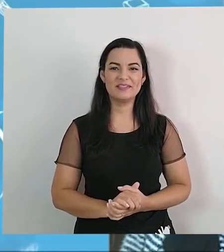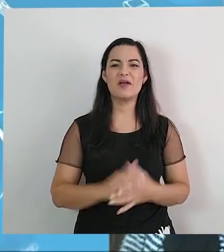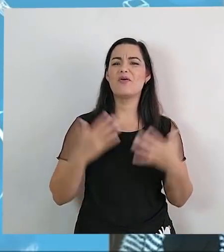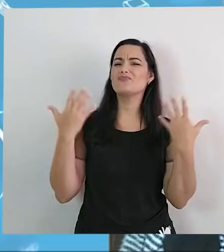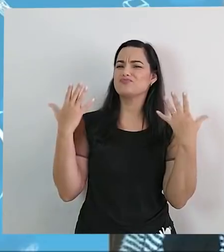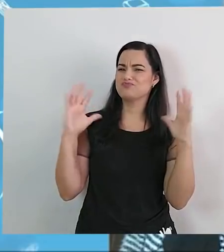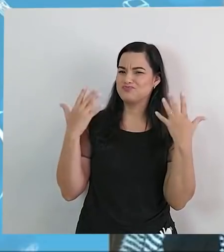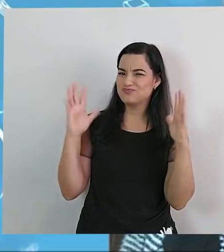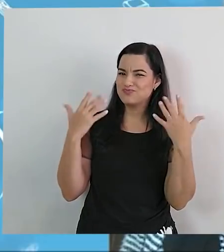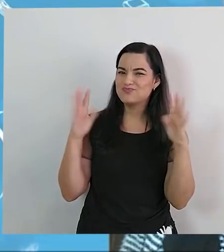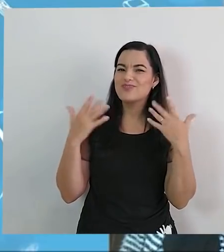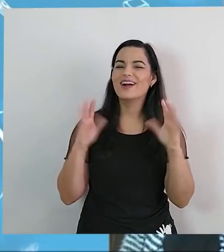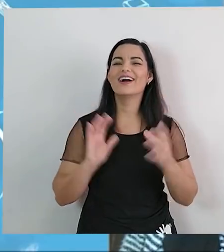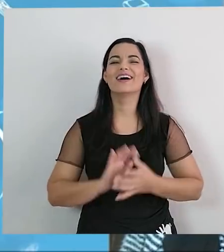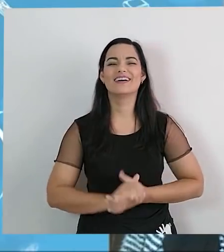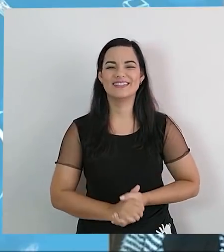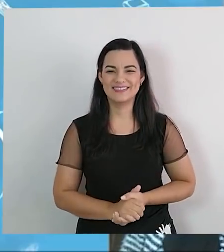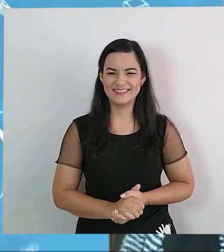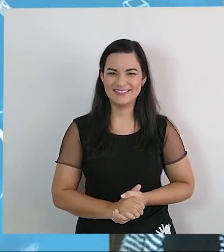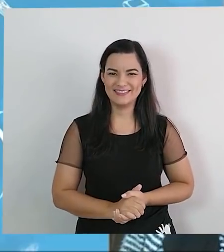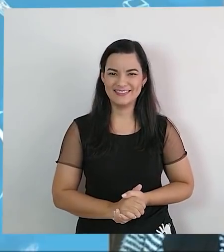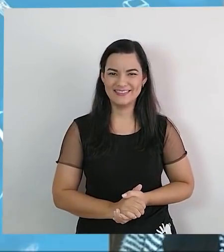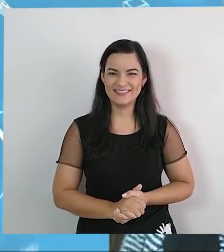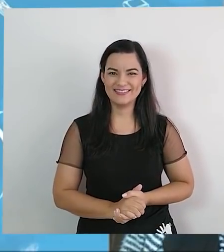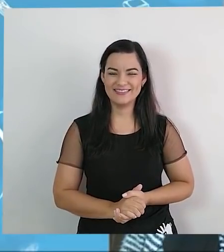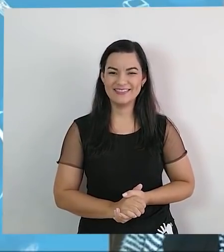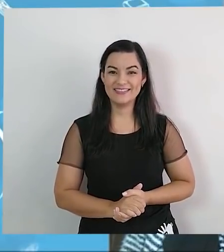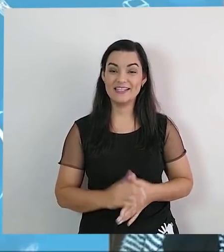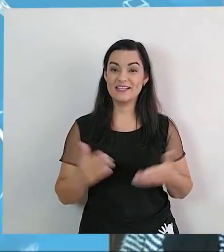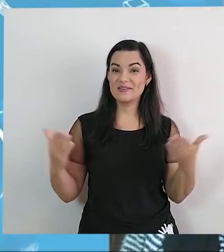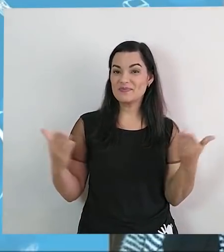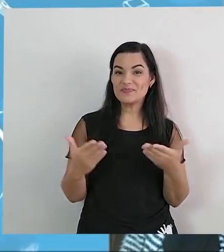O. Muito bem!